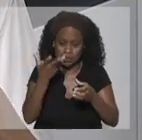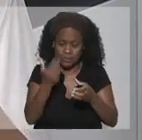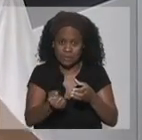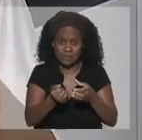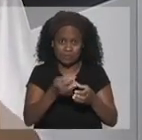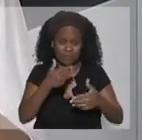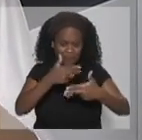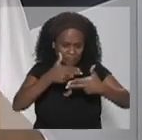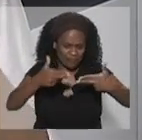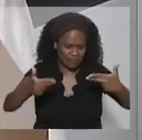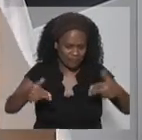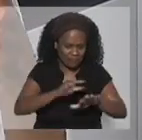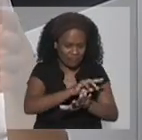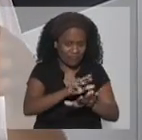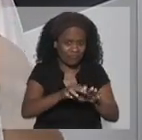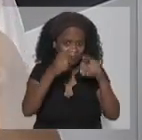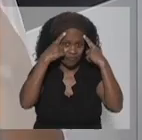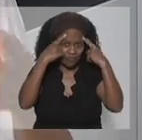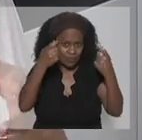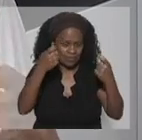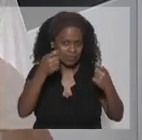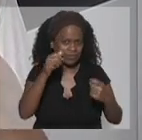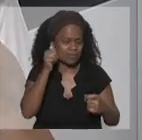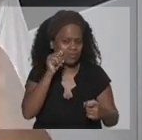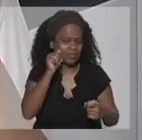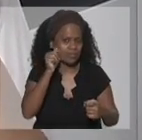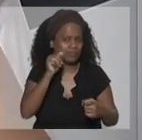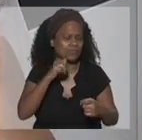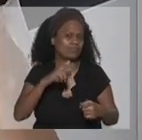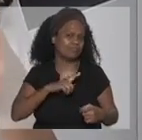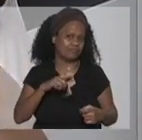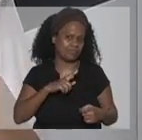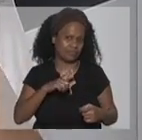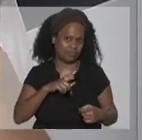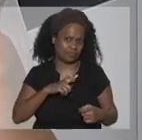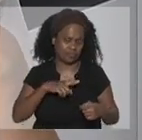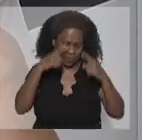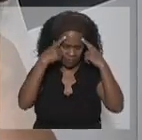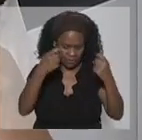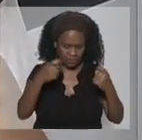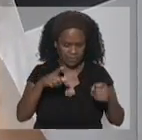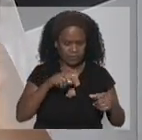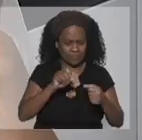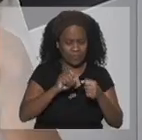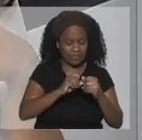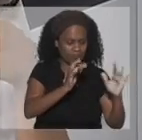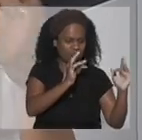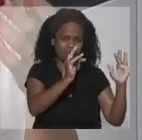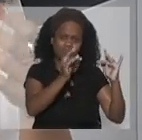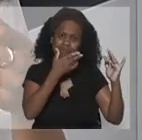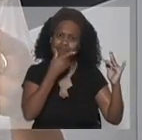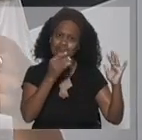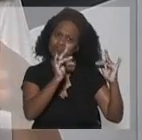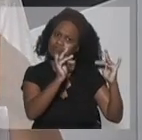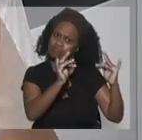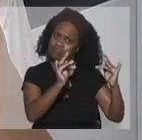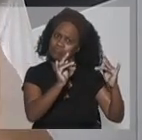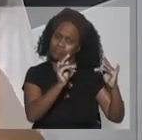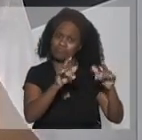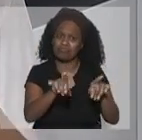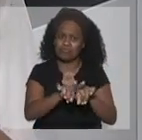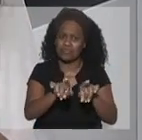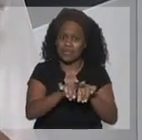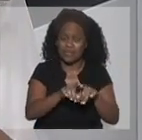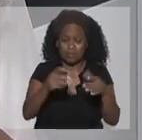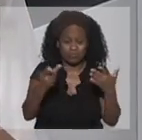a receber casos de denúncia de violências, de violência feita por um companheiro, por um namorado, mas